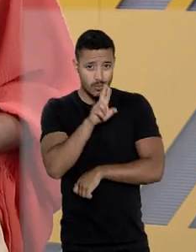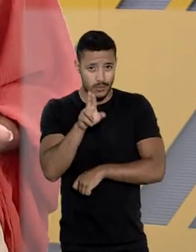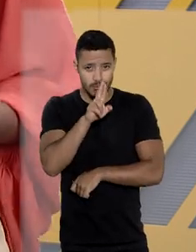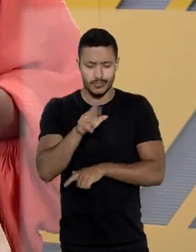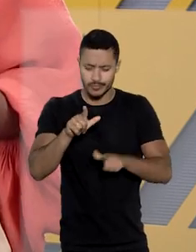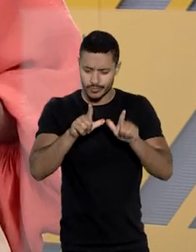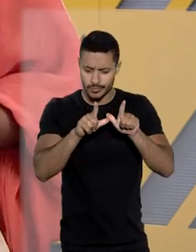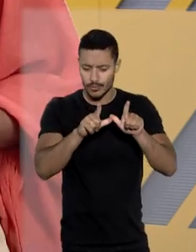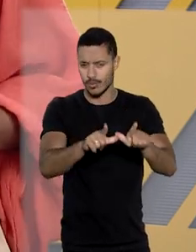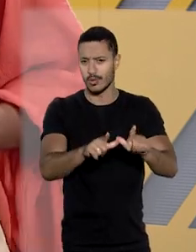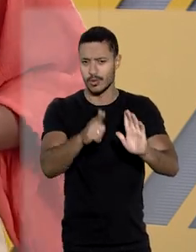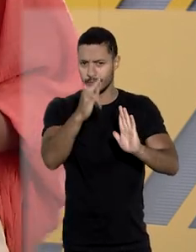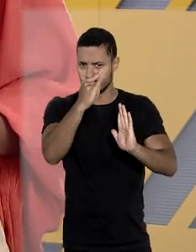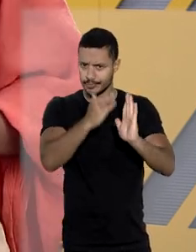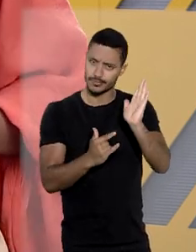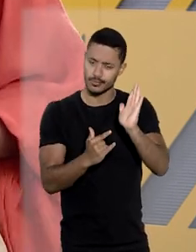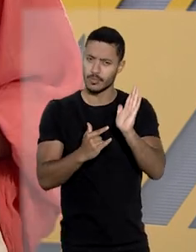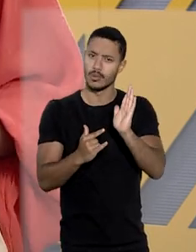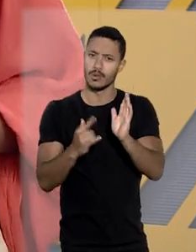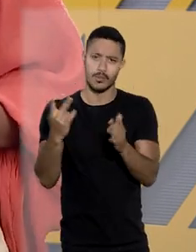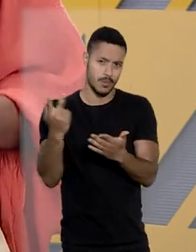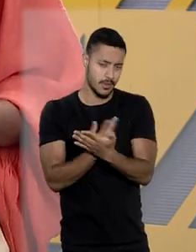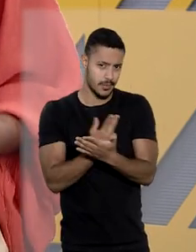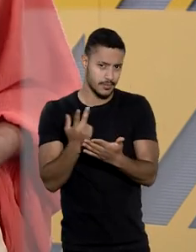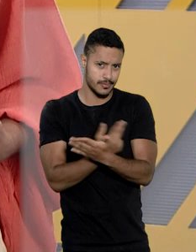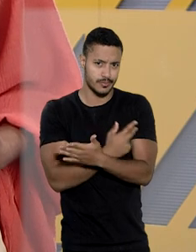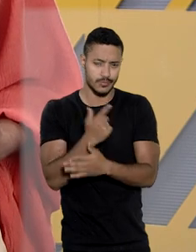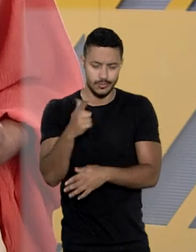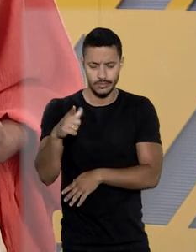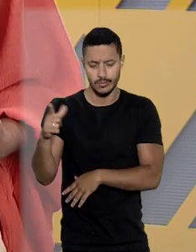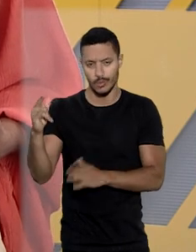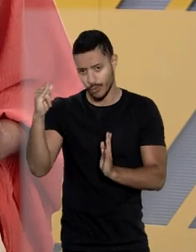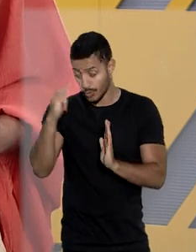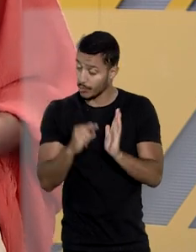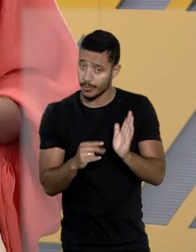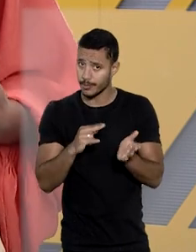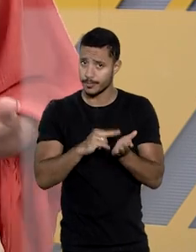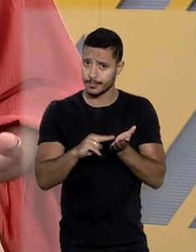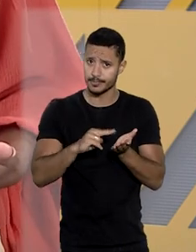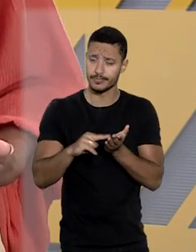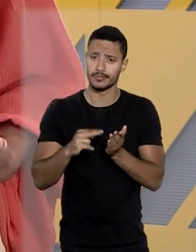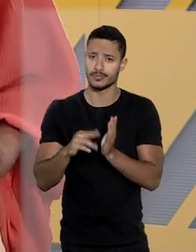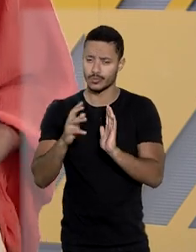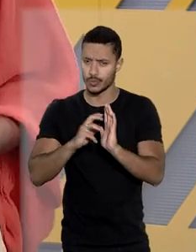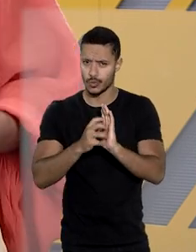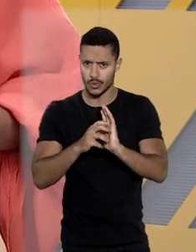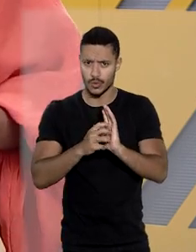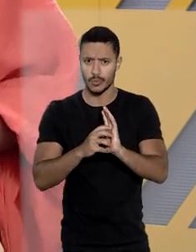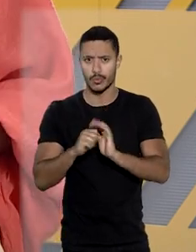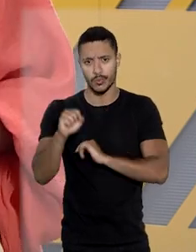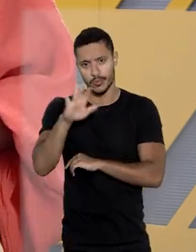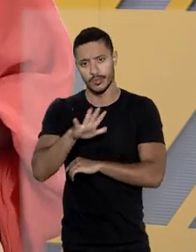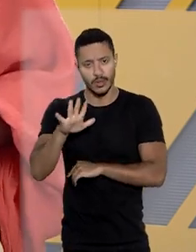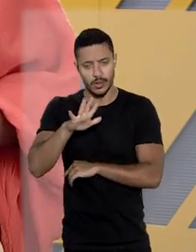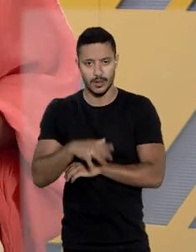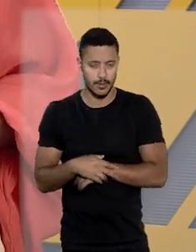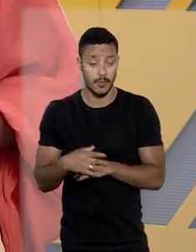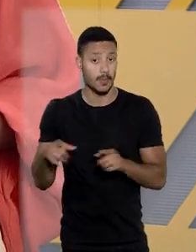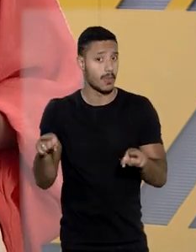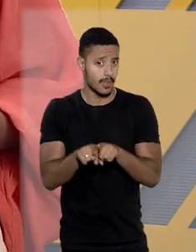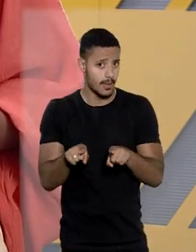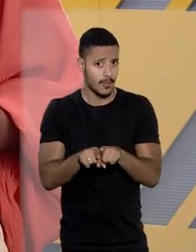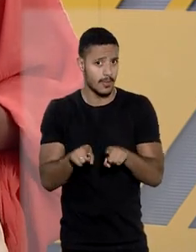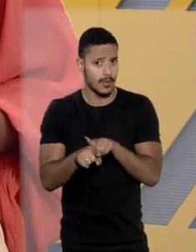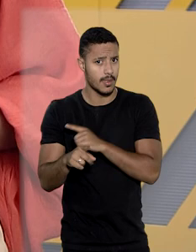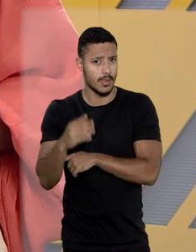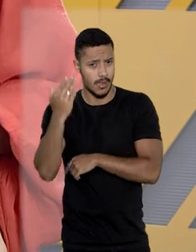de imagens adulteradas de passaporte válido e de outros documentos emitidos por órgãos públicos federais. Também